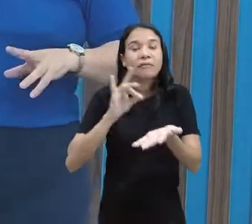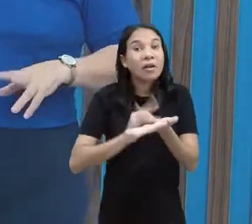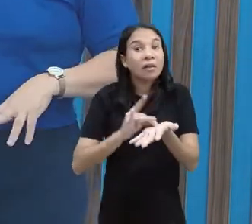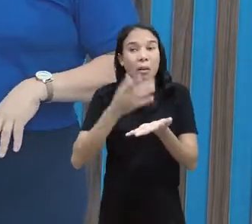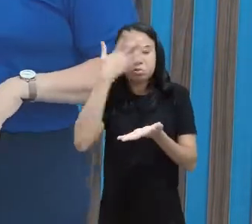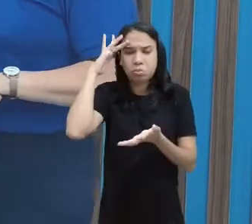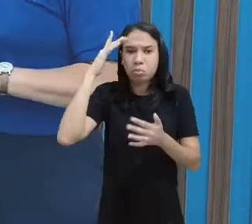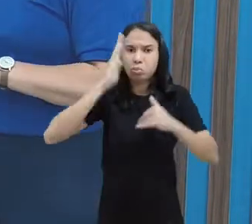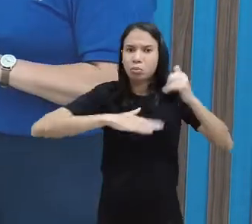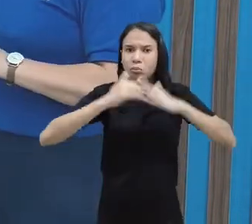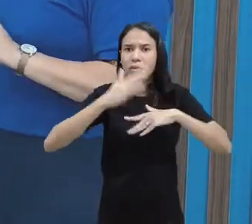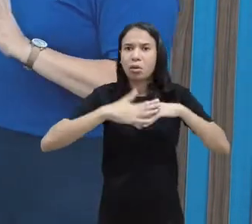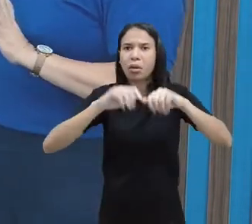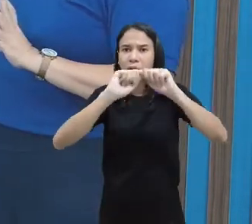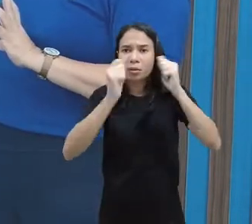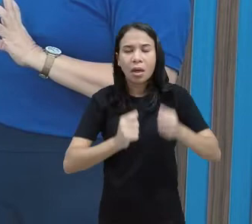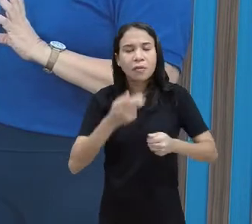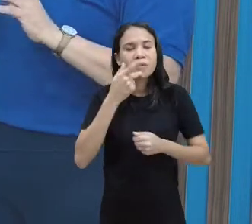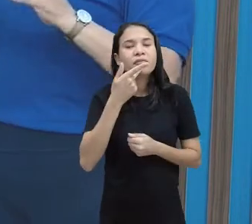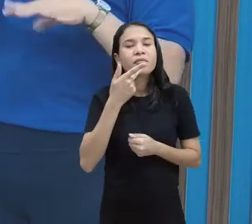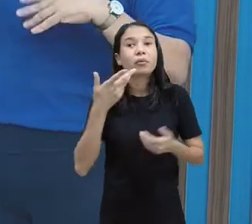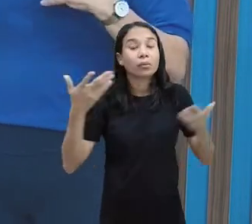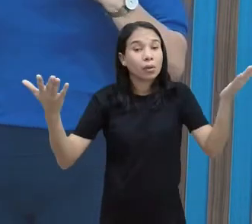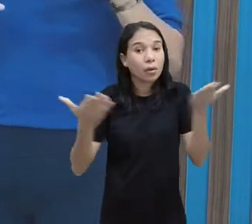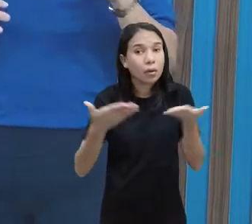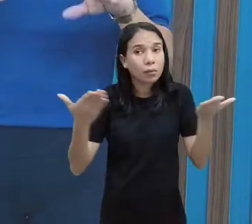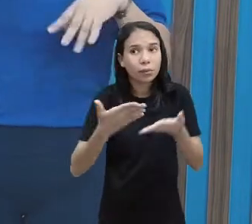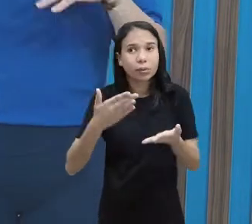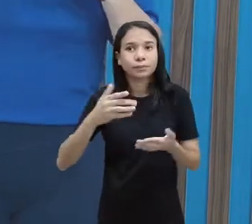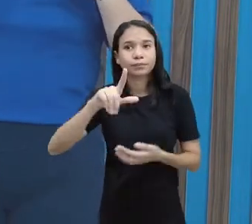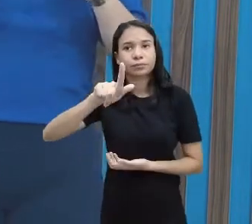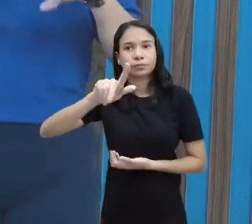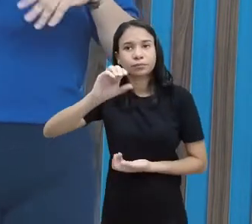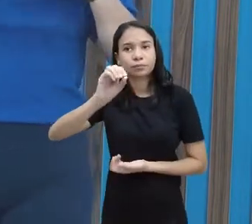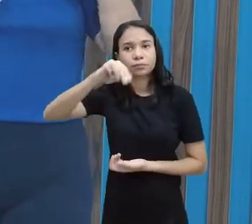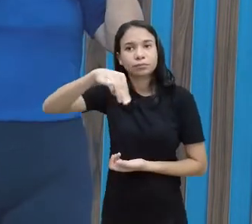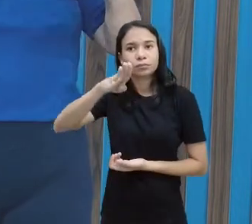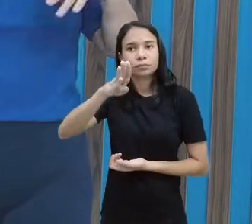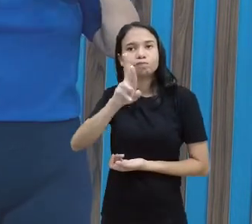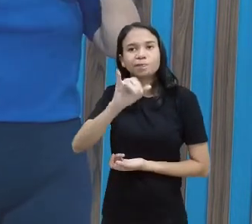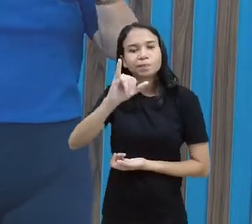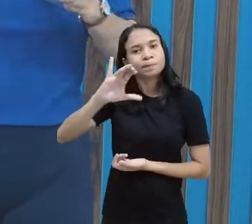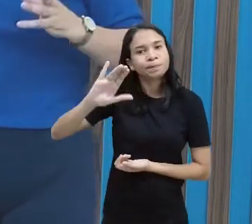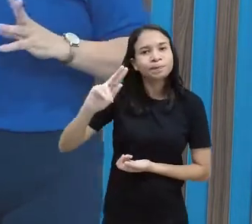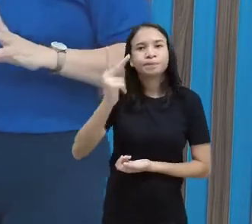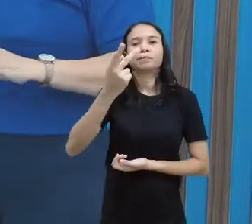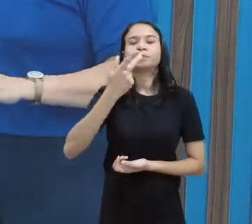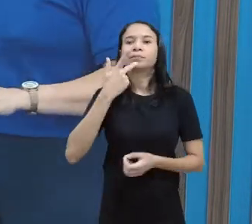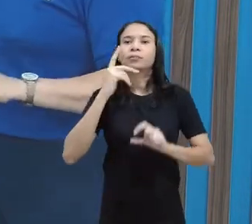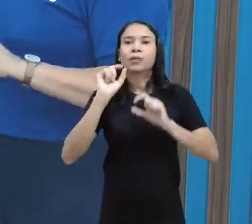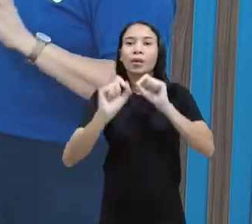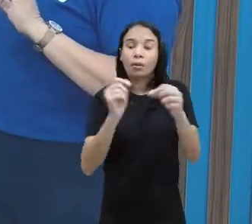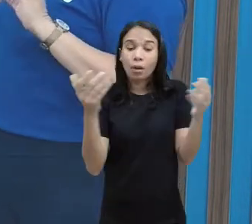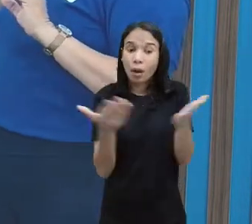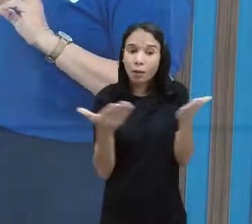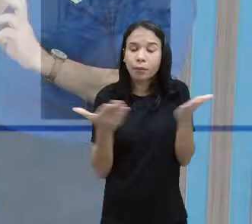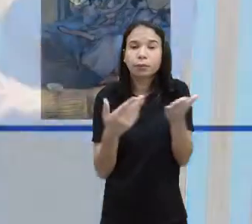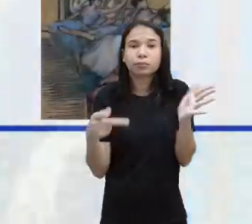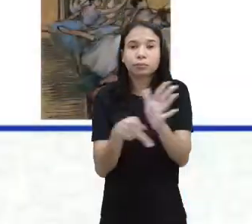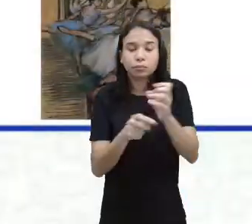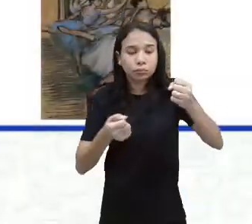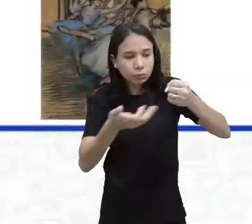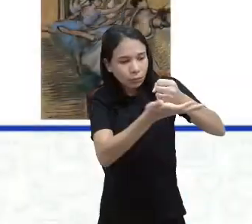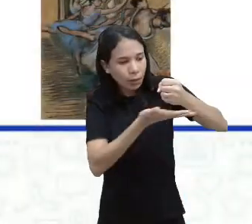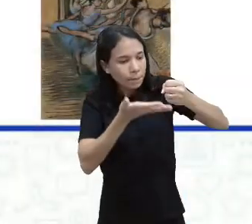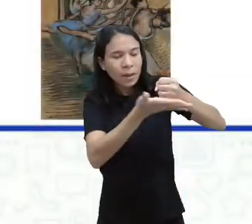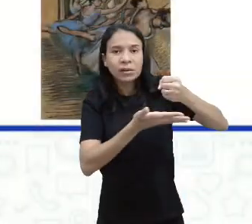historiadores da arte. Ele diz, né, agora, depois da Revolução Industrial, depois da guerra, depois de todo esse processo, né, os alicerces em que a